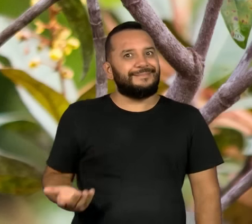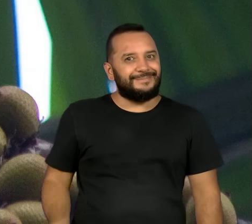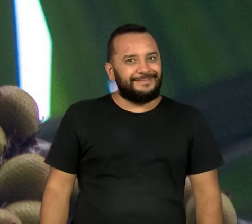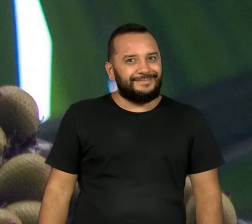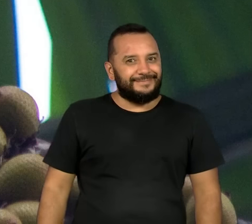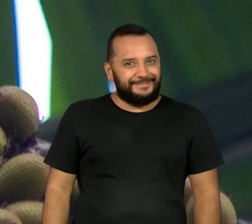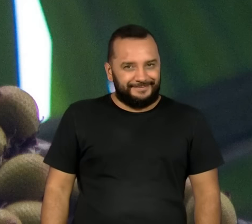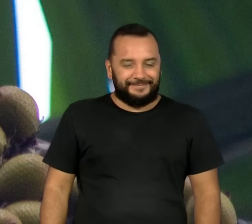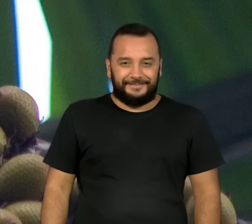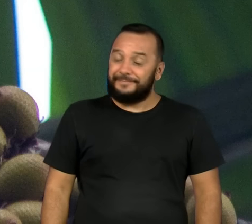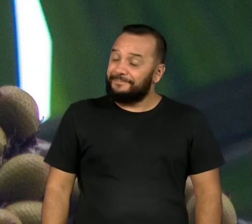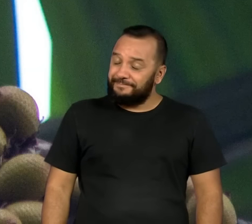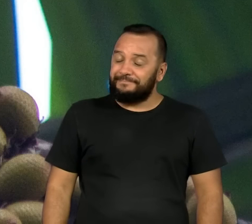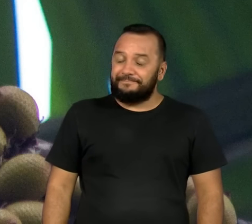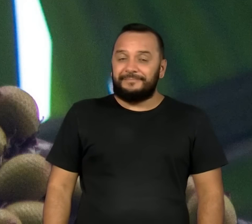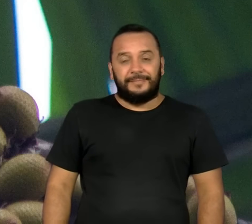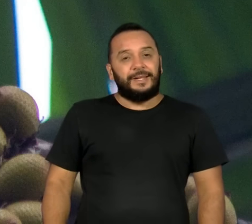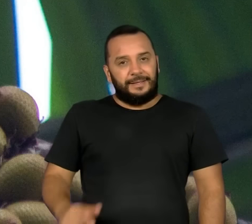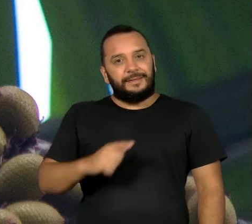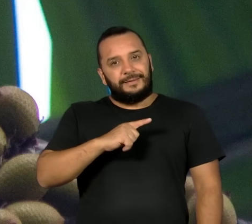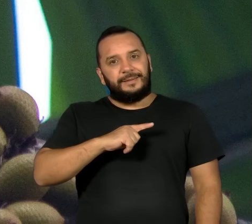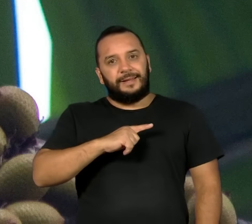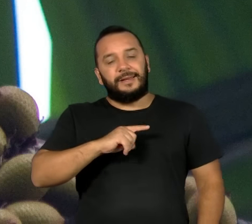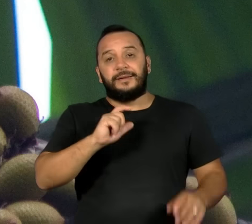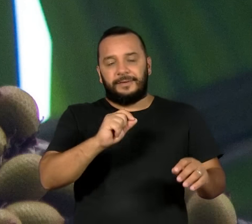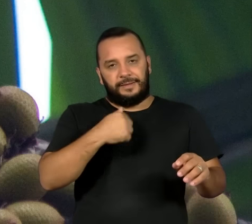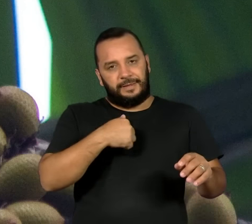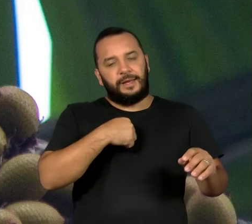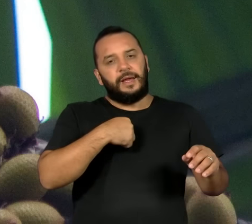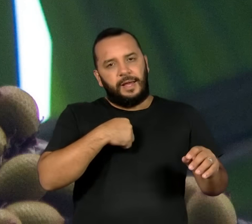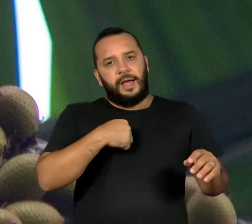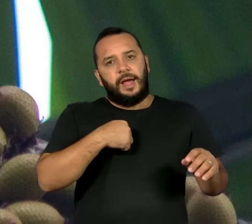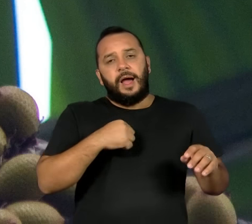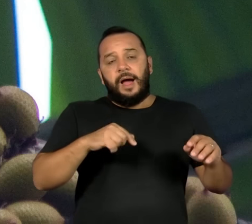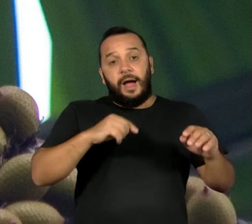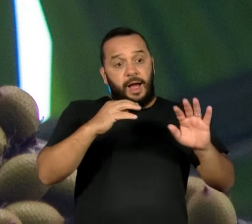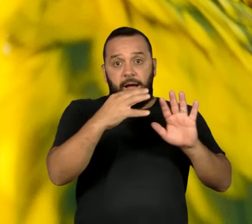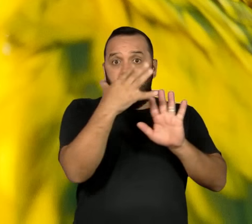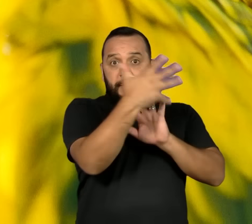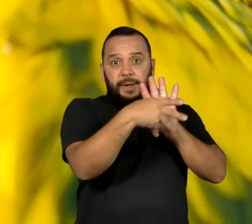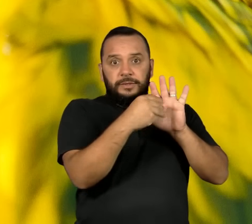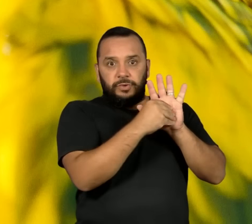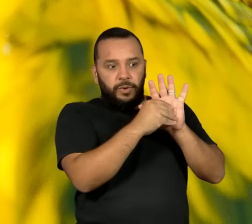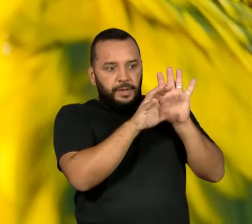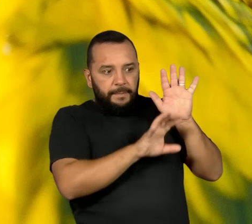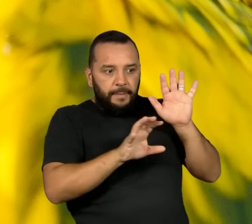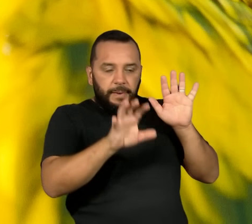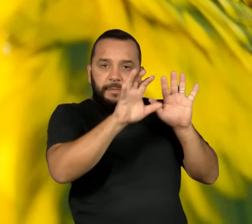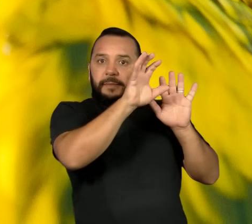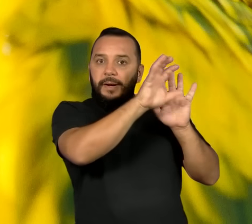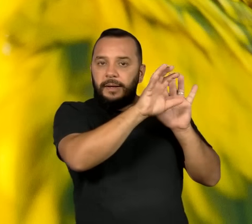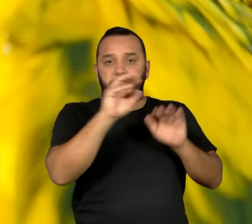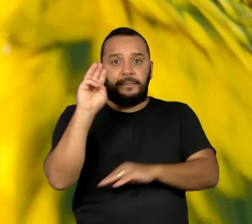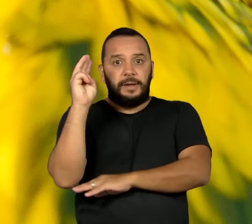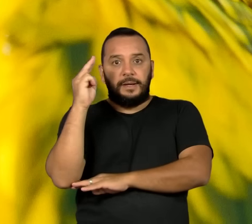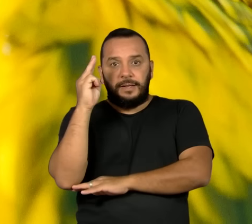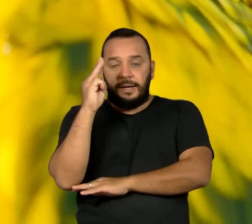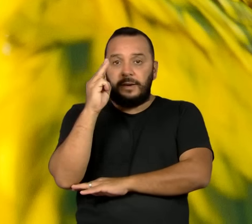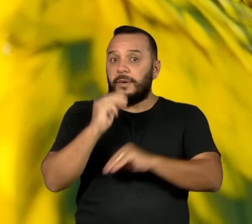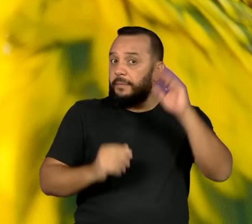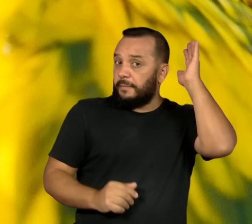Nos estados do Amazonas, Maranhão e principalmente Pará, estado que abriga cerca de 80% da